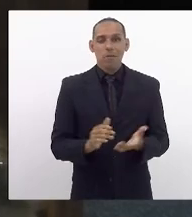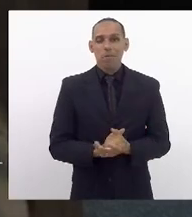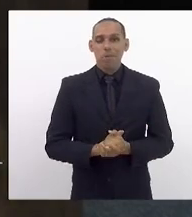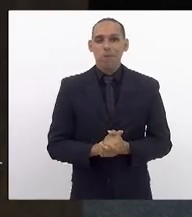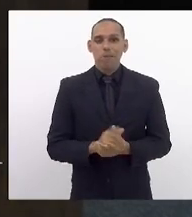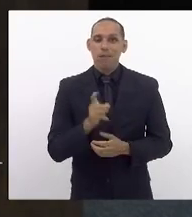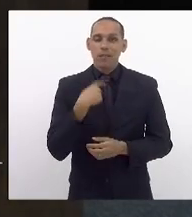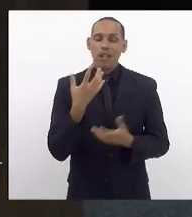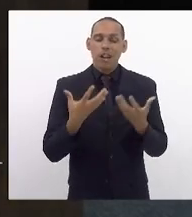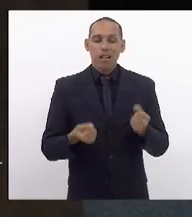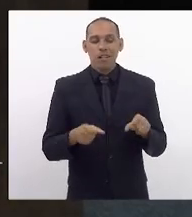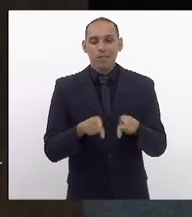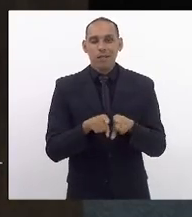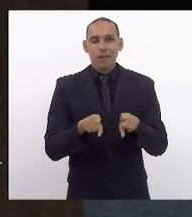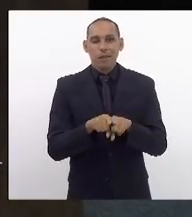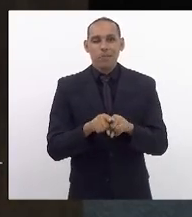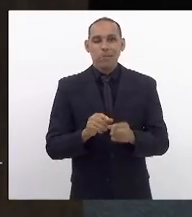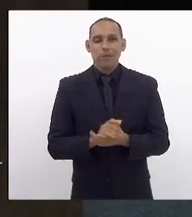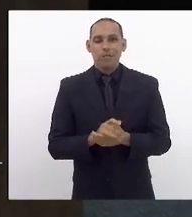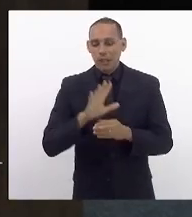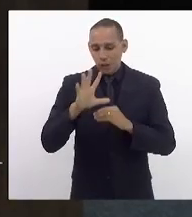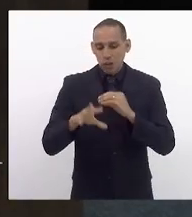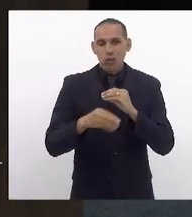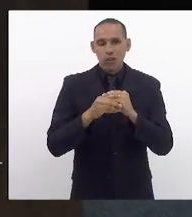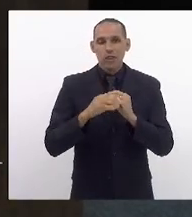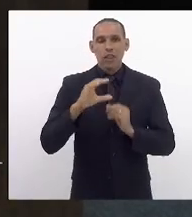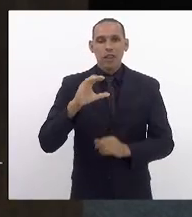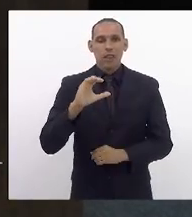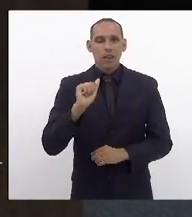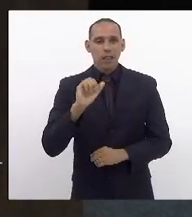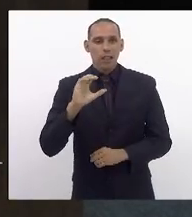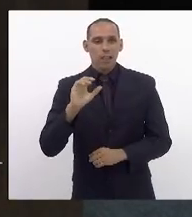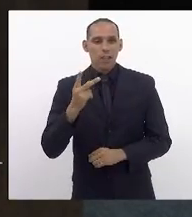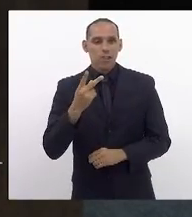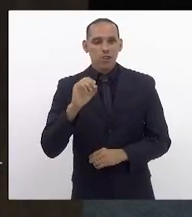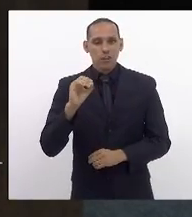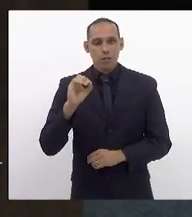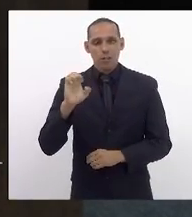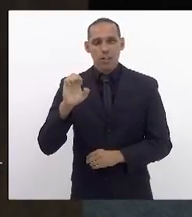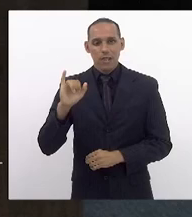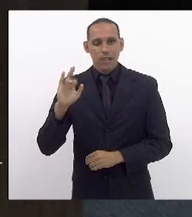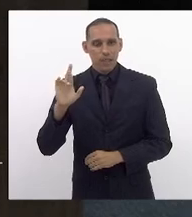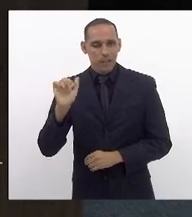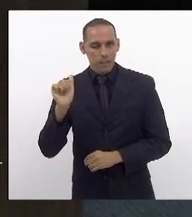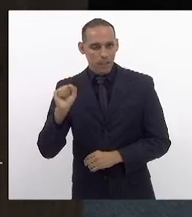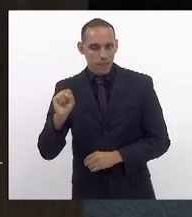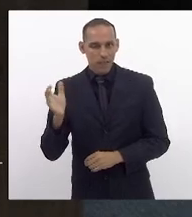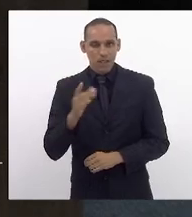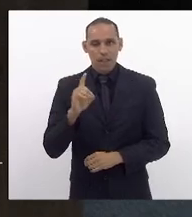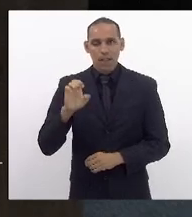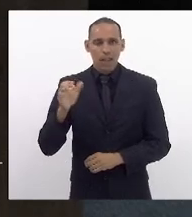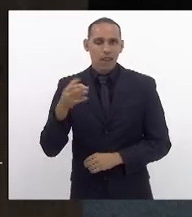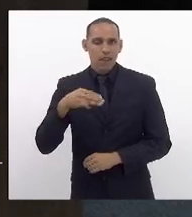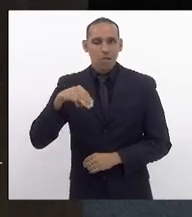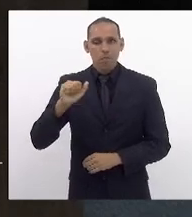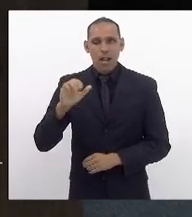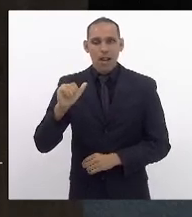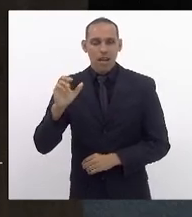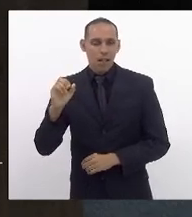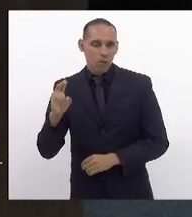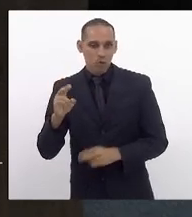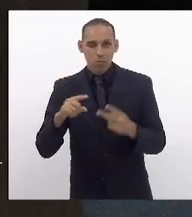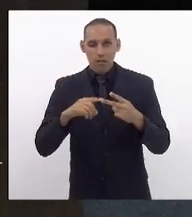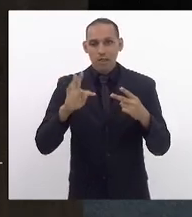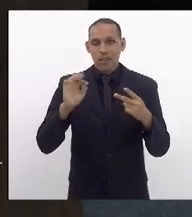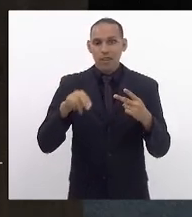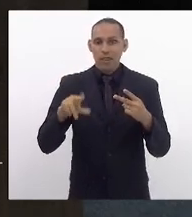somos favoráveis à inclusão de Cachoeiras de Macacu e Tanguá. Está quase chegando